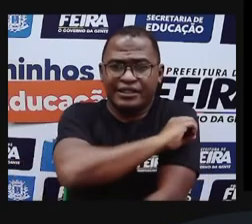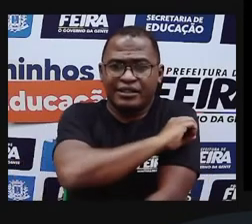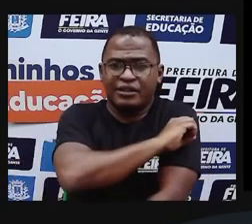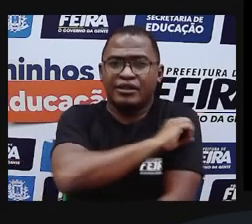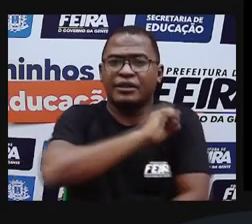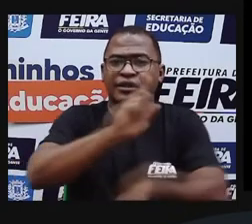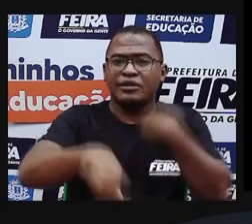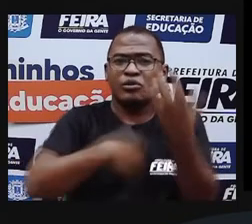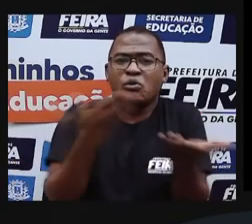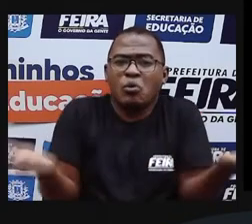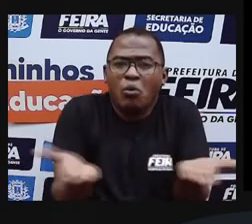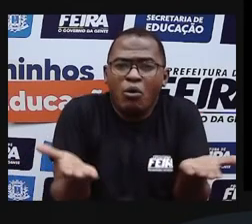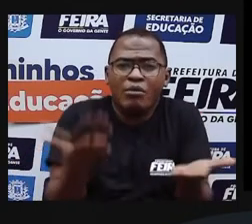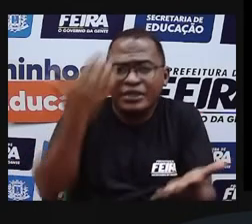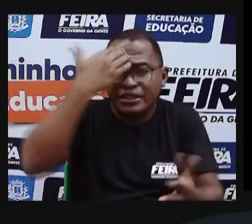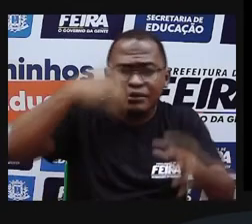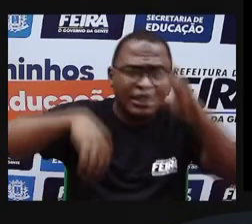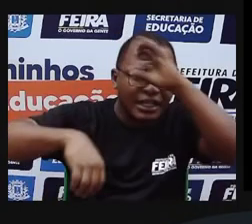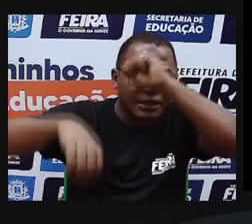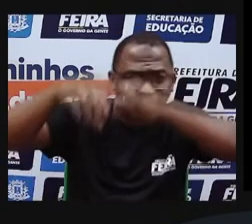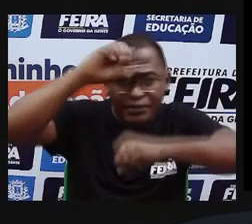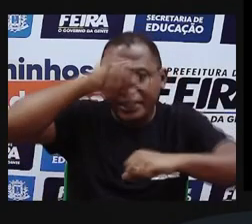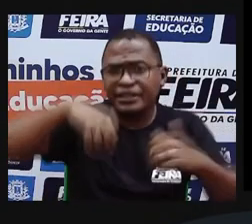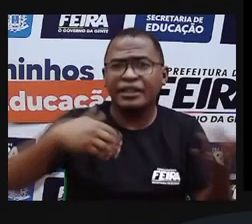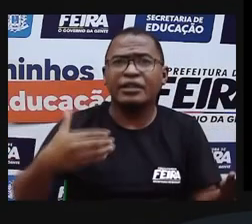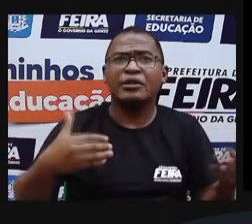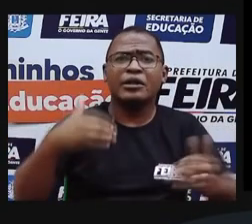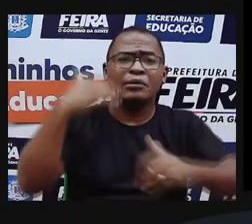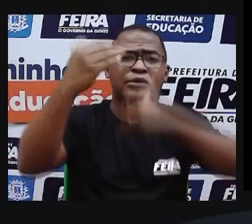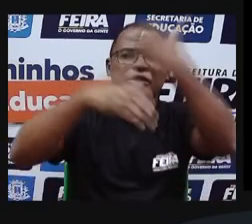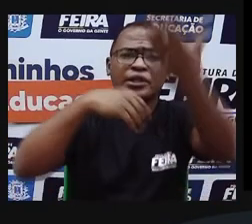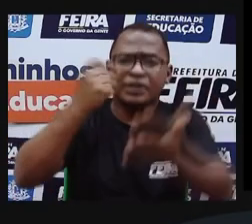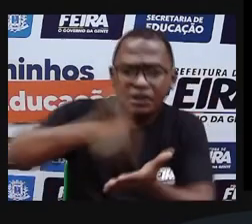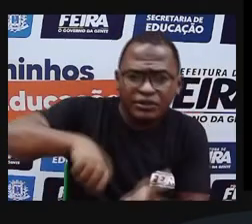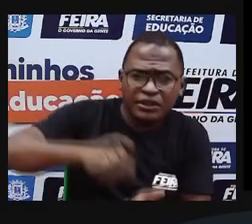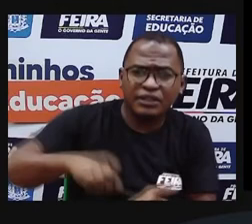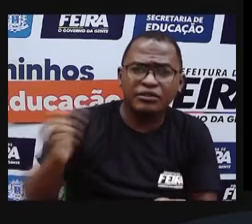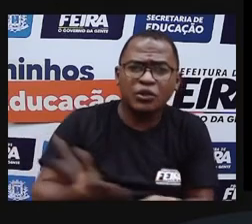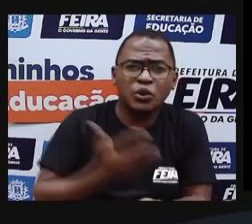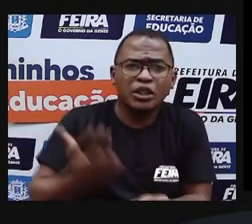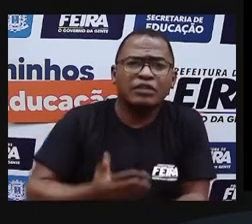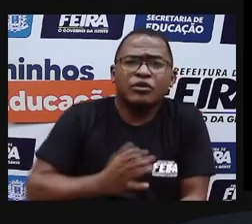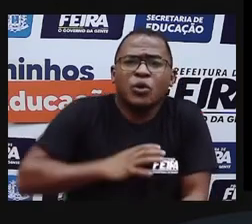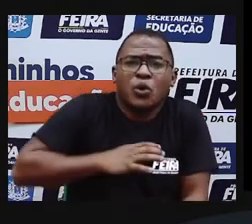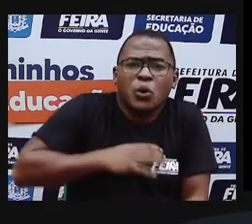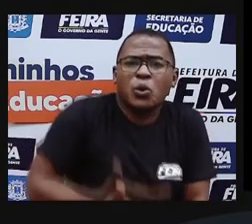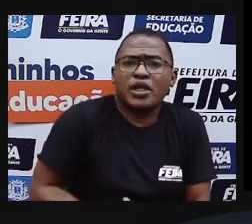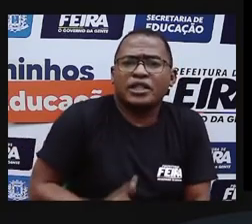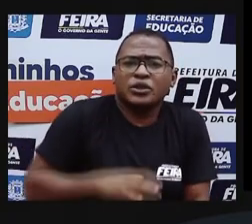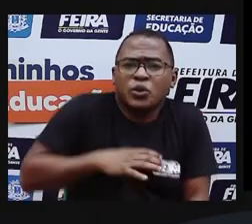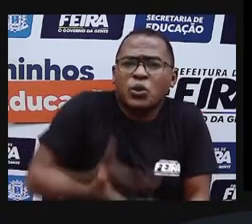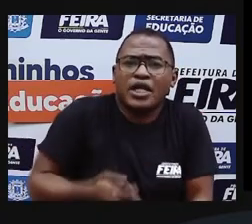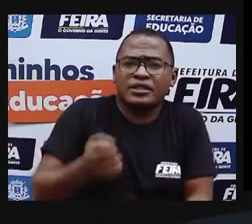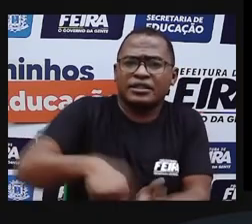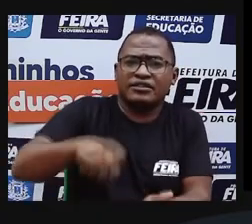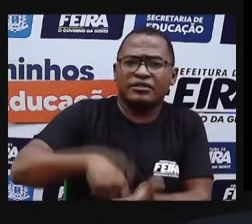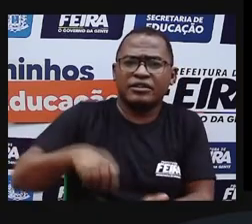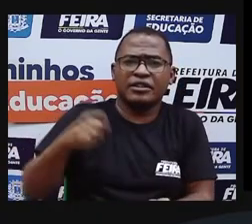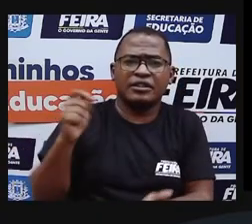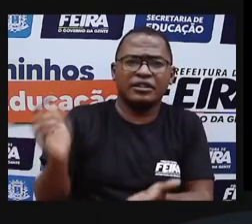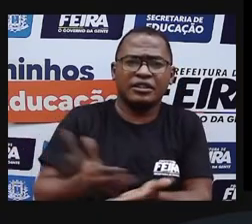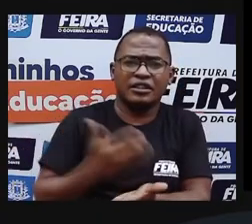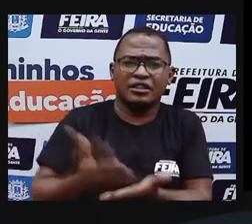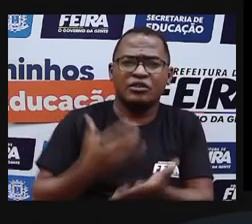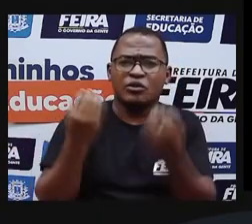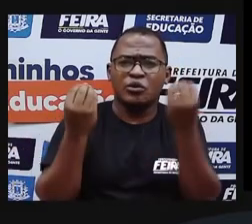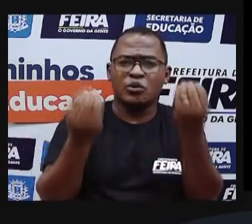ela. Como foi que essa mulher teve essa força, essa coragem, essa vontade de poder escrever livros? Vocês conseguem